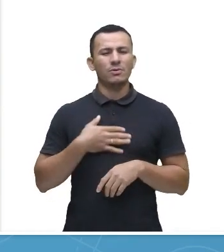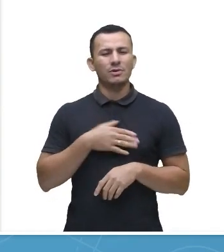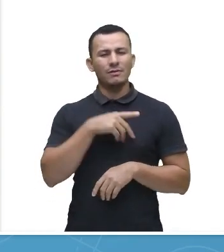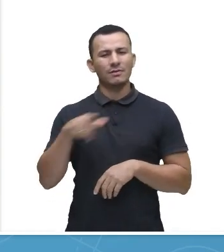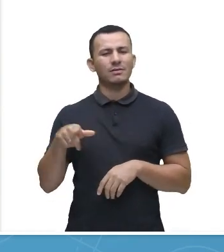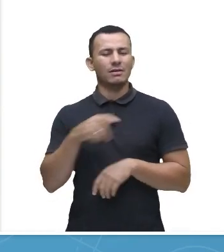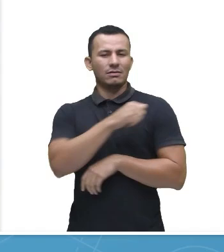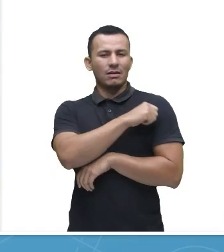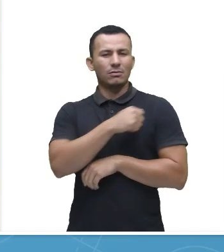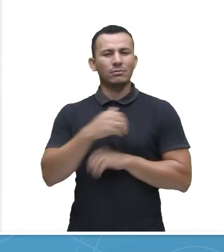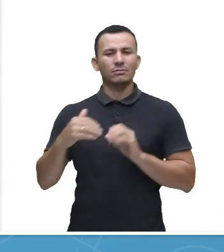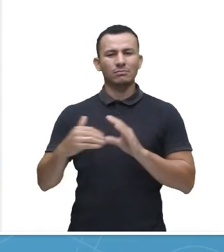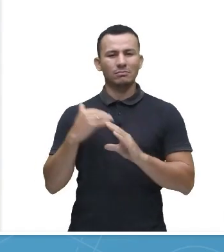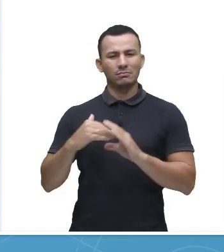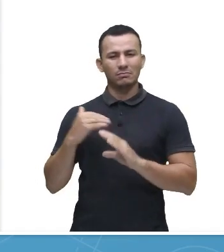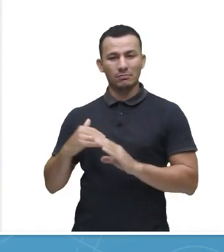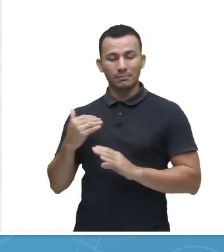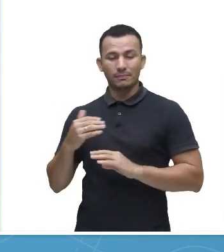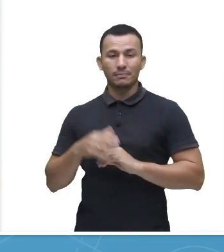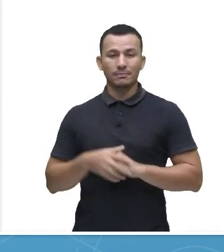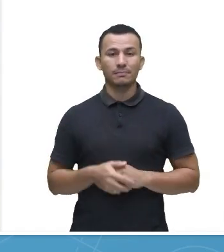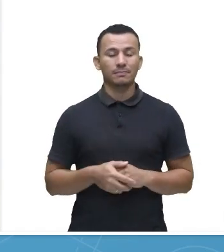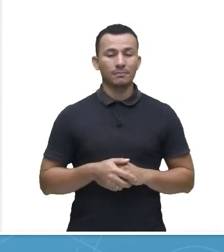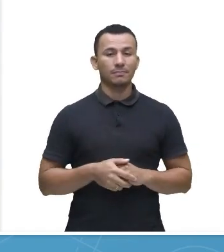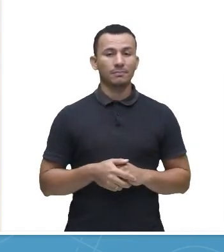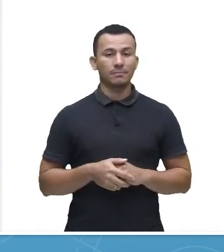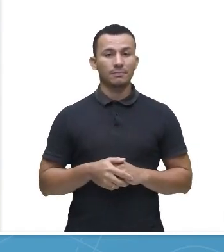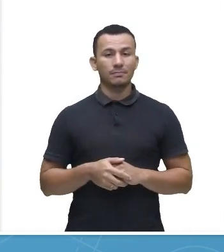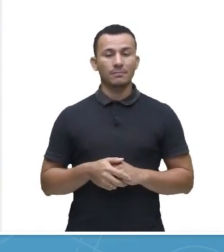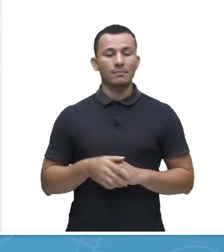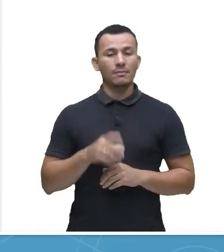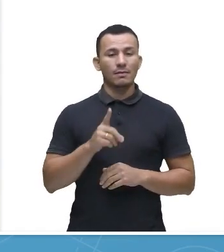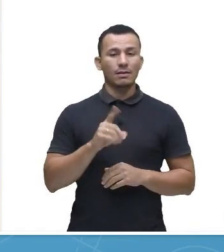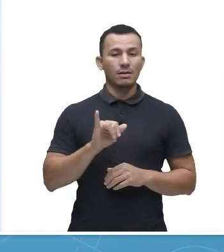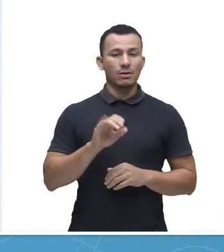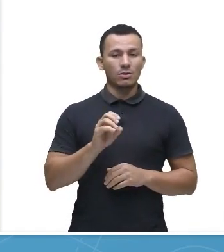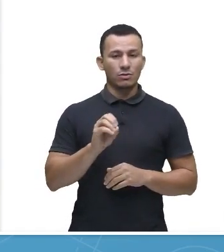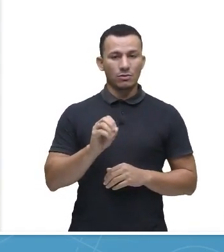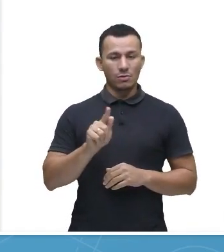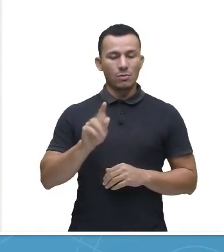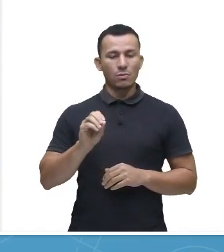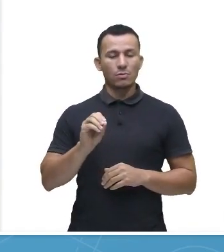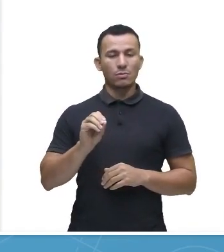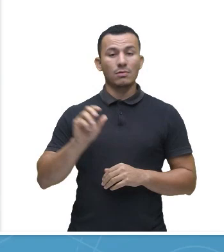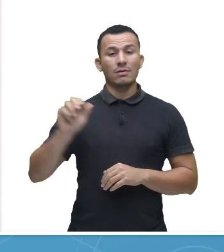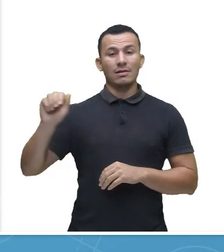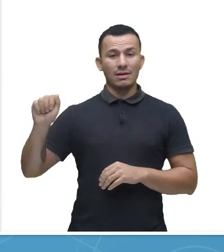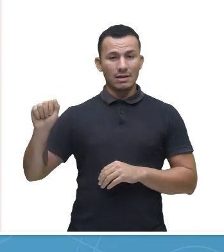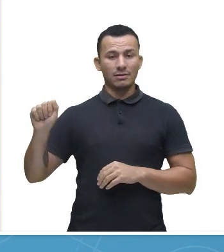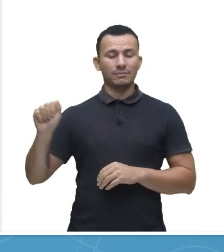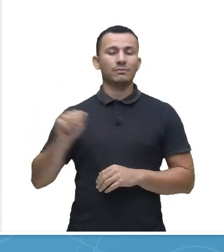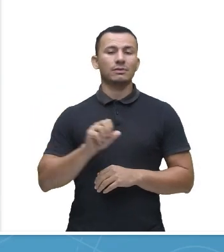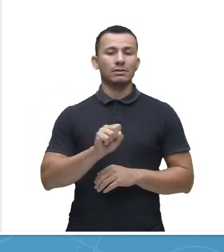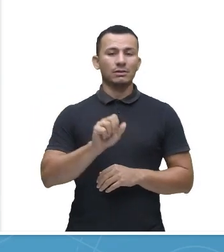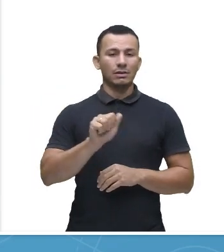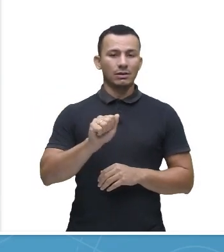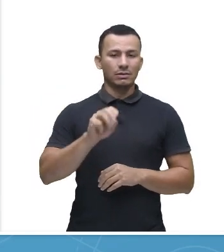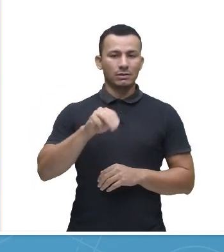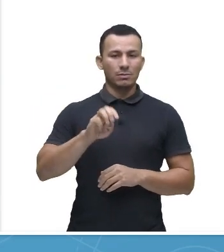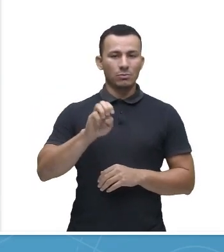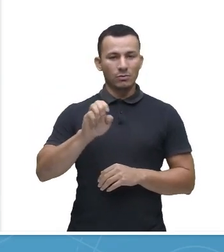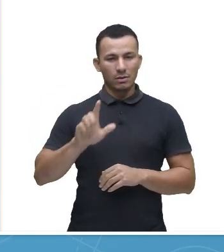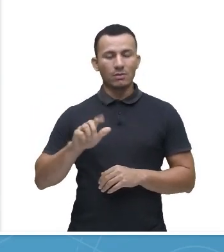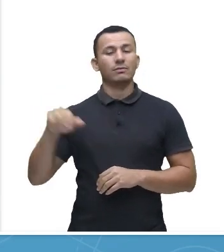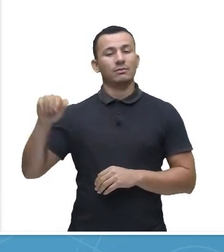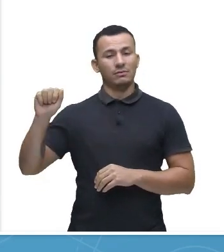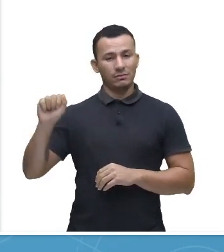vocês e vamos começar aqui com a resposta do Diogo. Ele escolheu a letra A. O Samuel também escolheu a letra